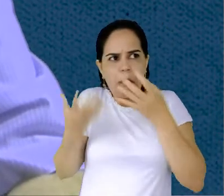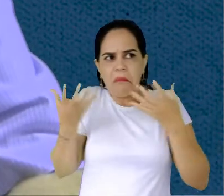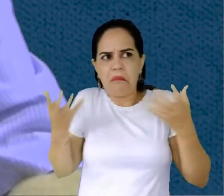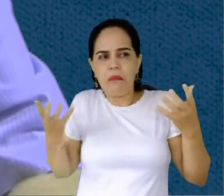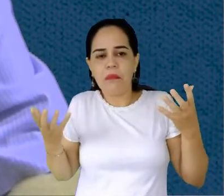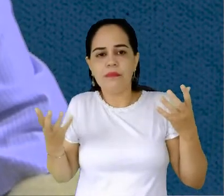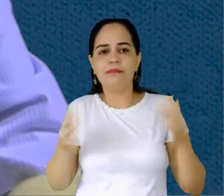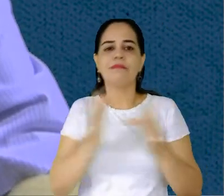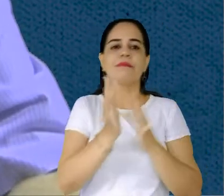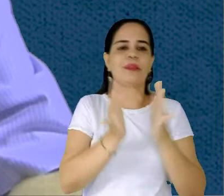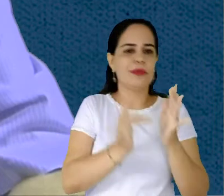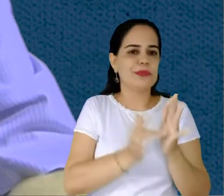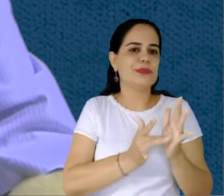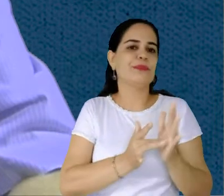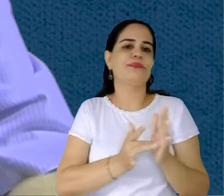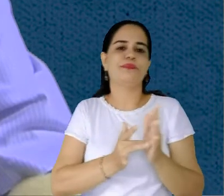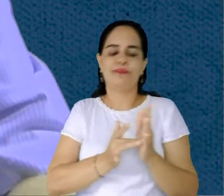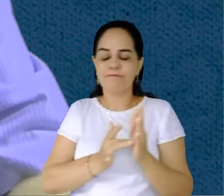muito mais.